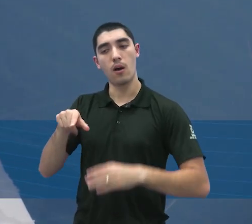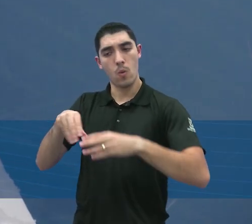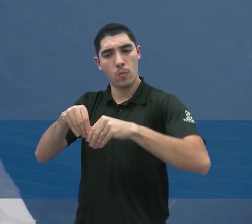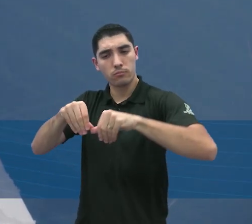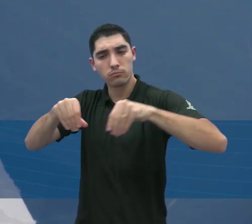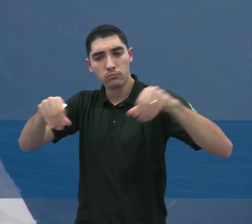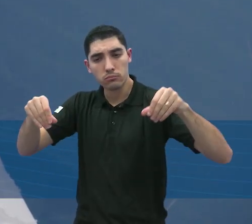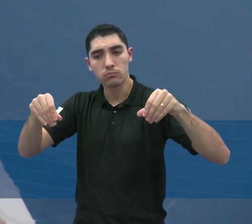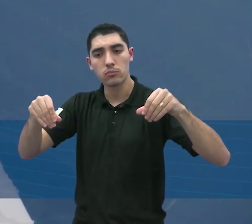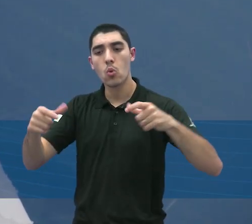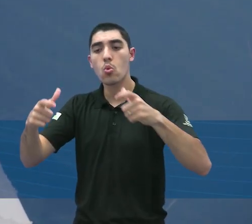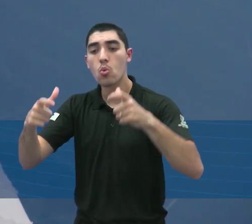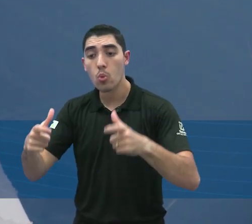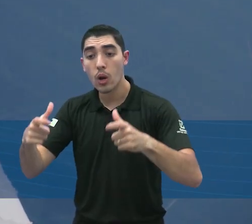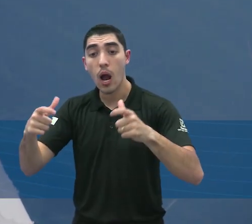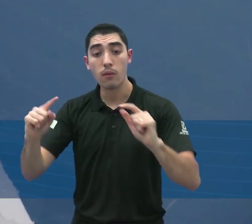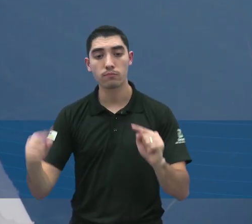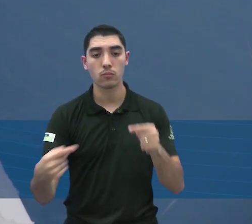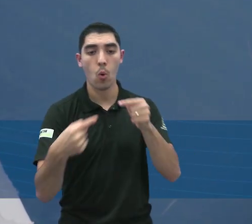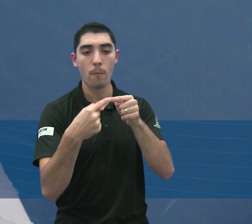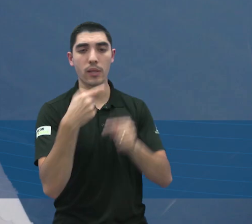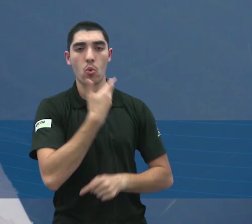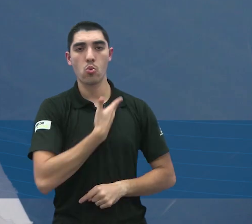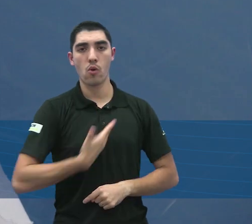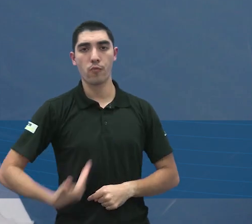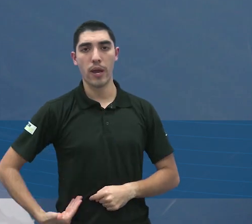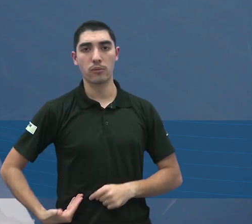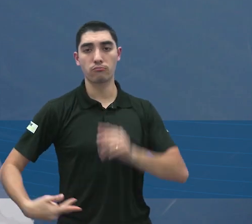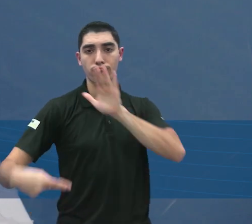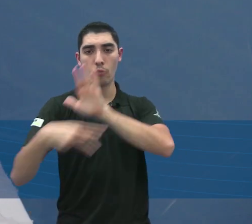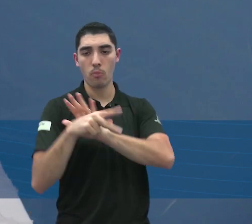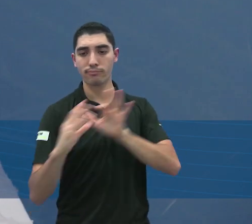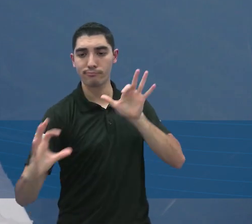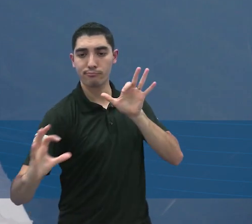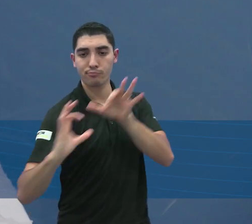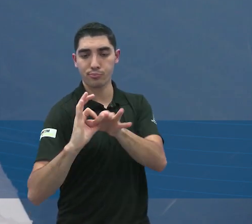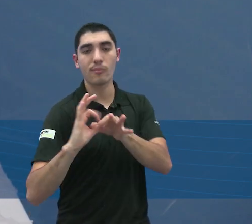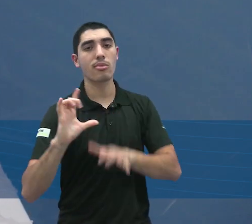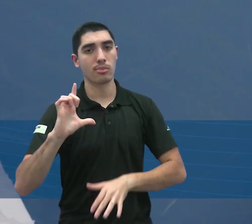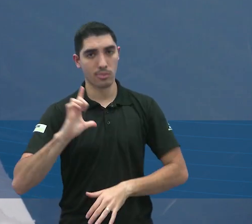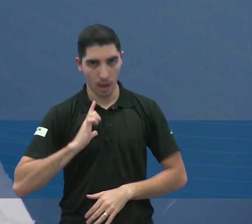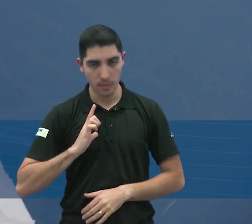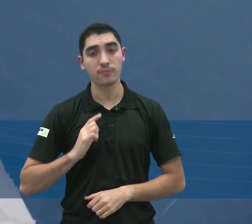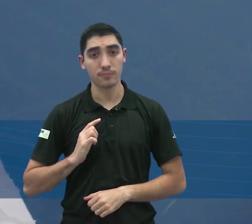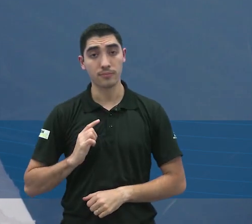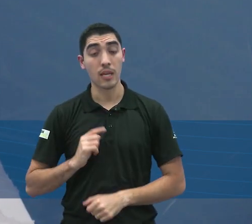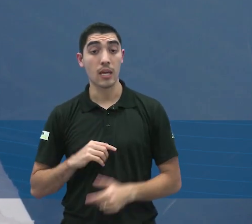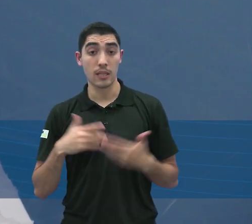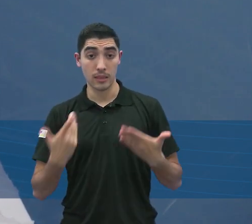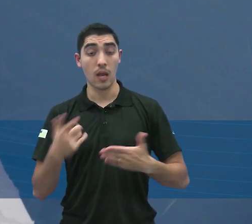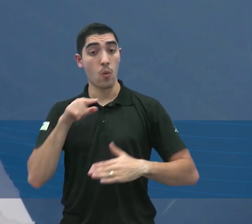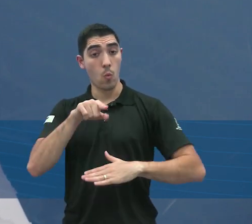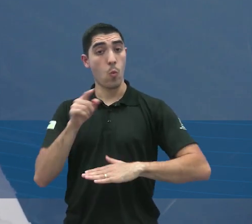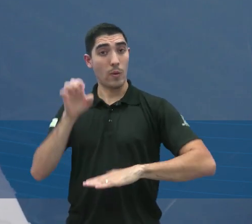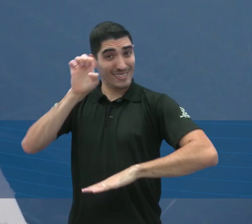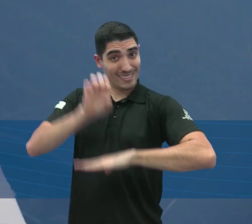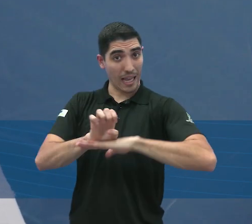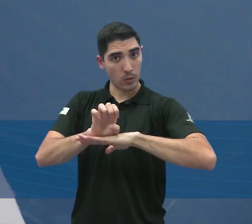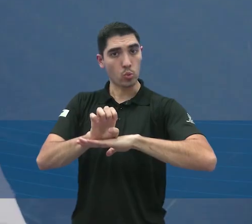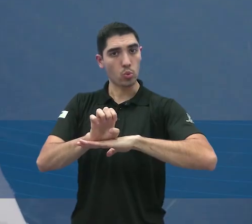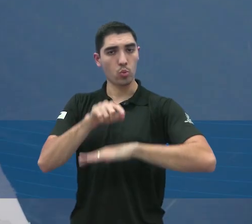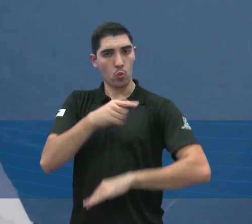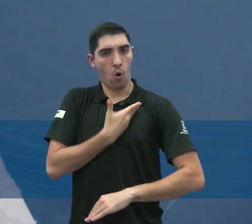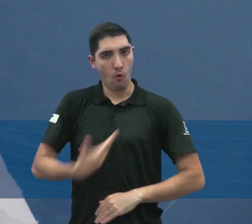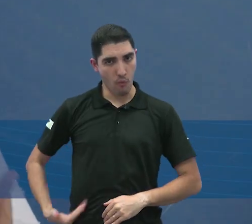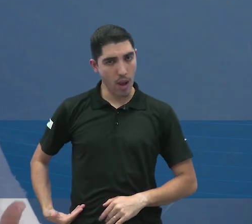e o Estado são intimamente ligados, né, e o Estado ele precisa, né, de todas as formas,